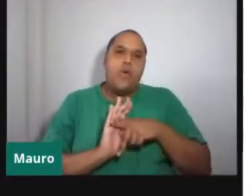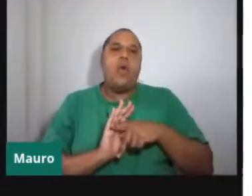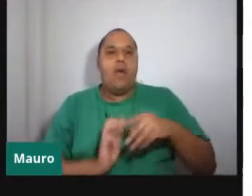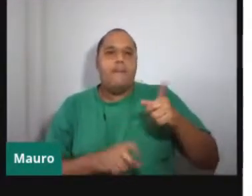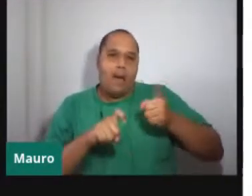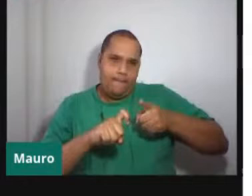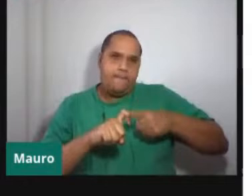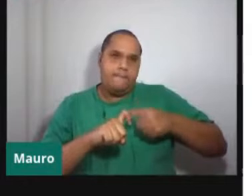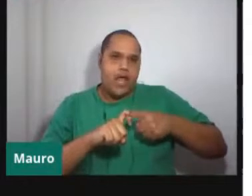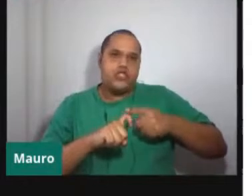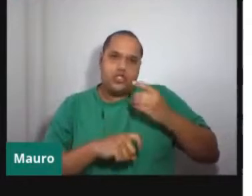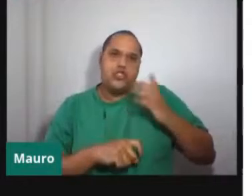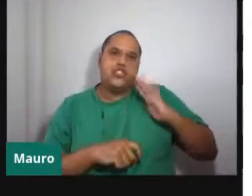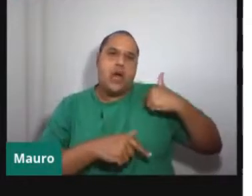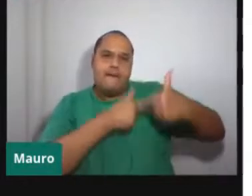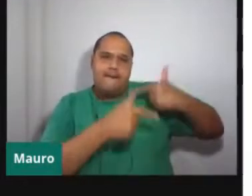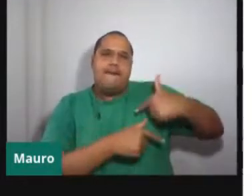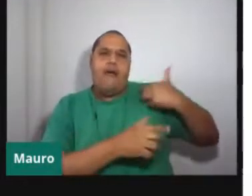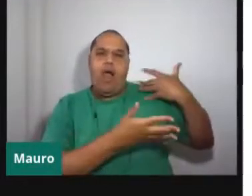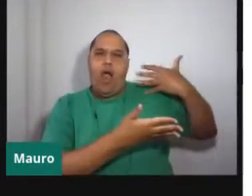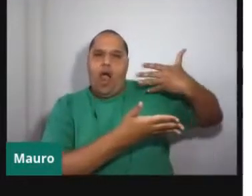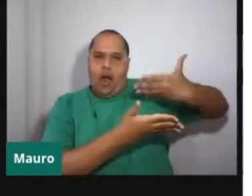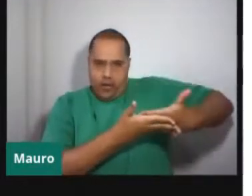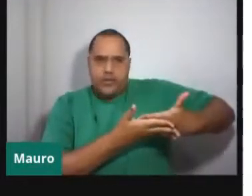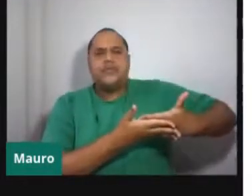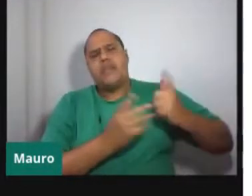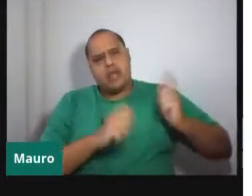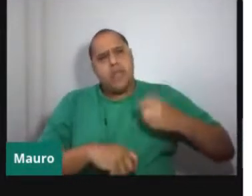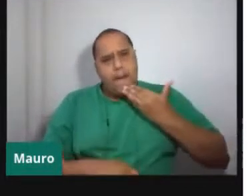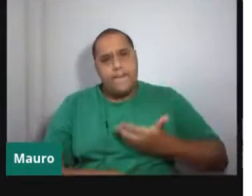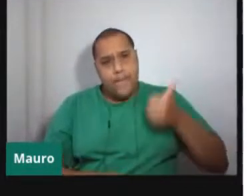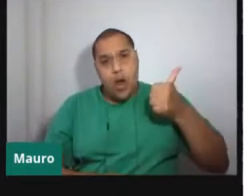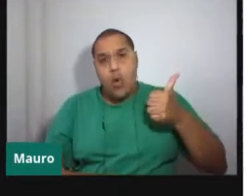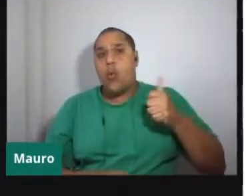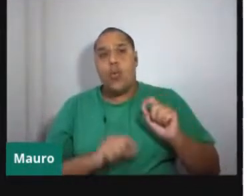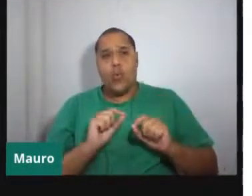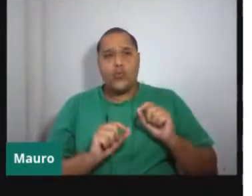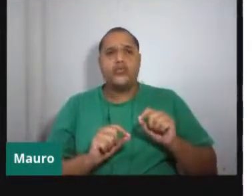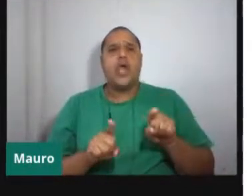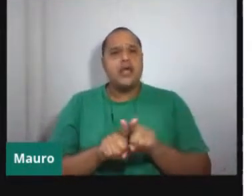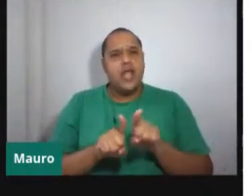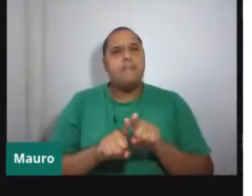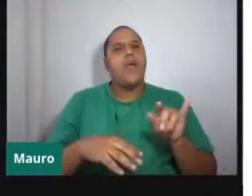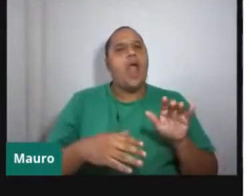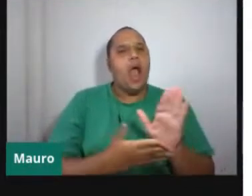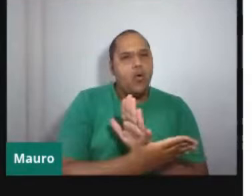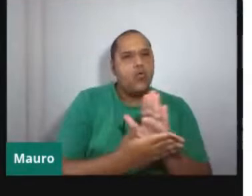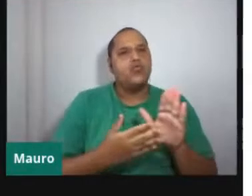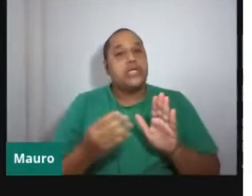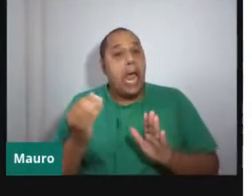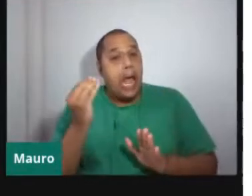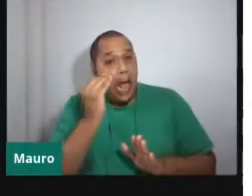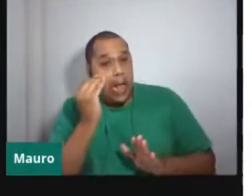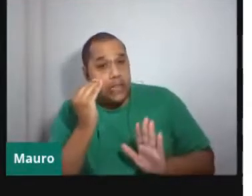mas enfim, ainda poderia ser muito melhorada, e no máximo testes psicométricos que